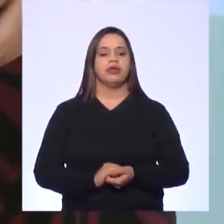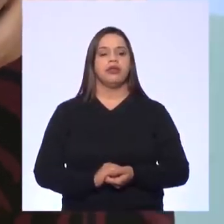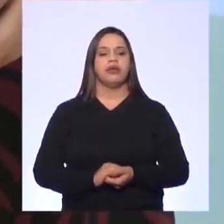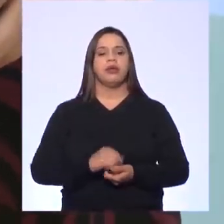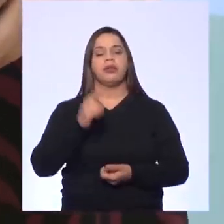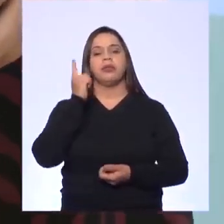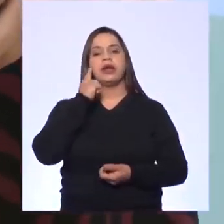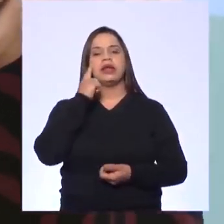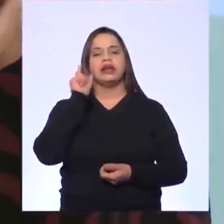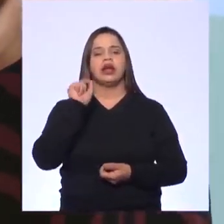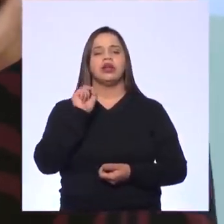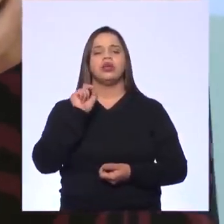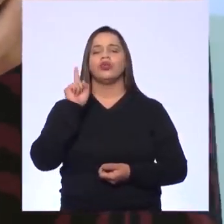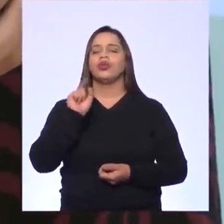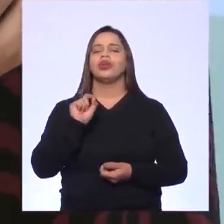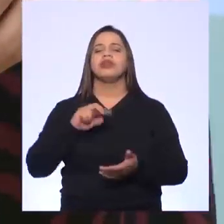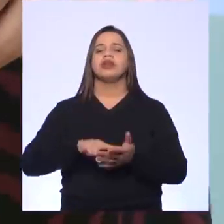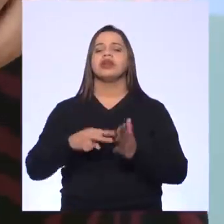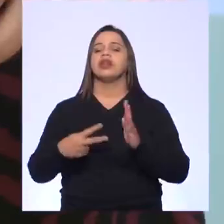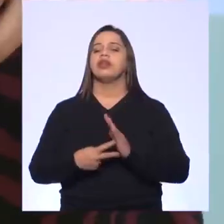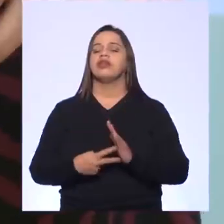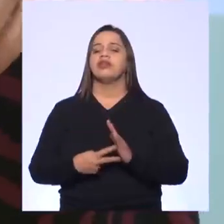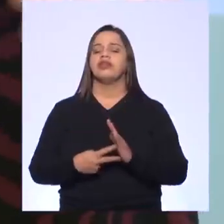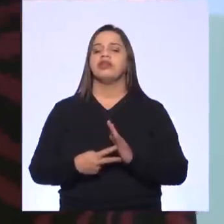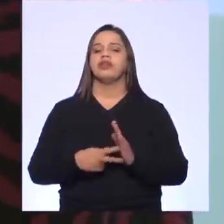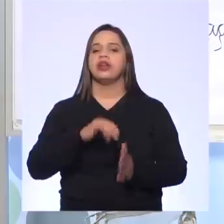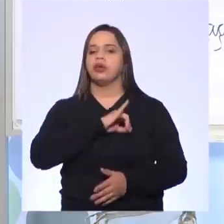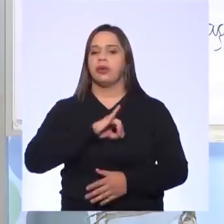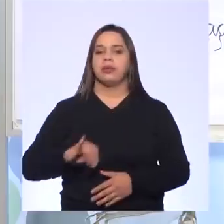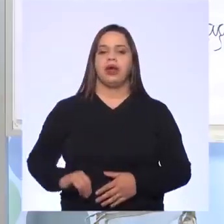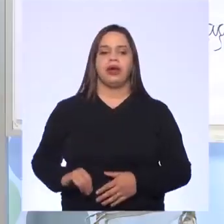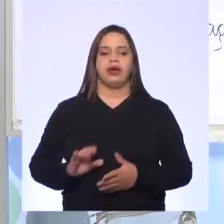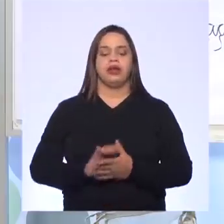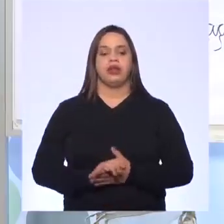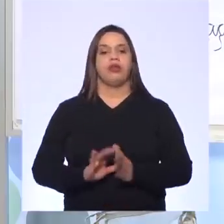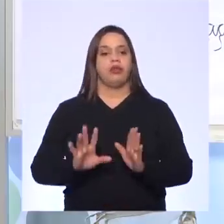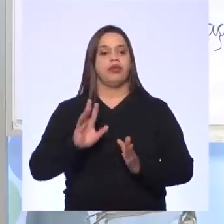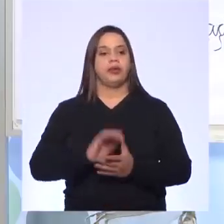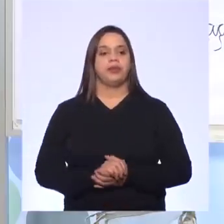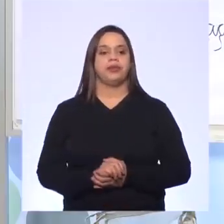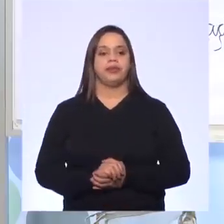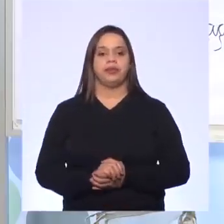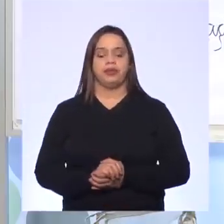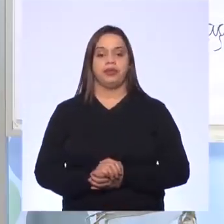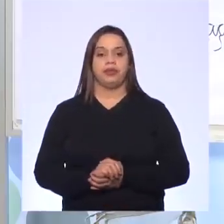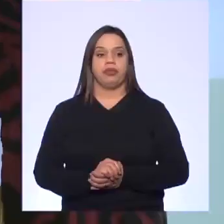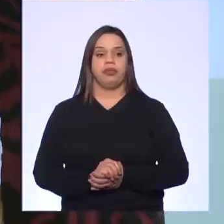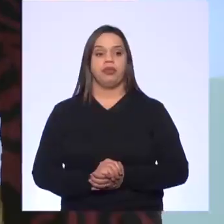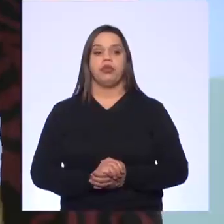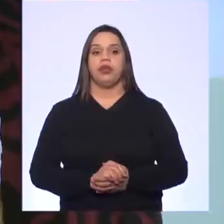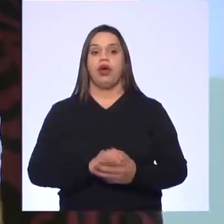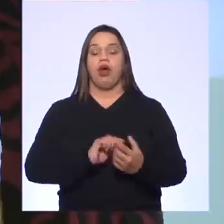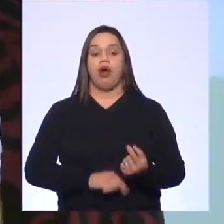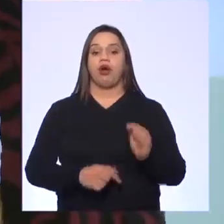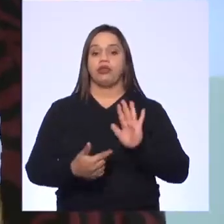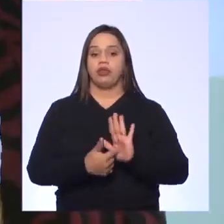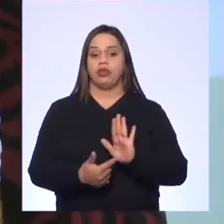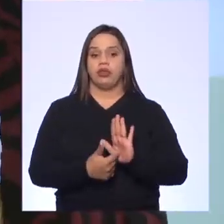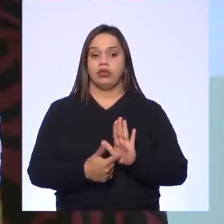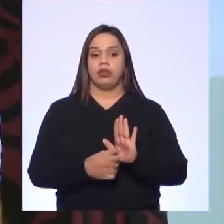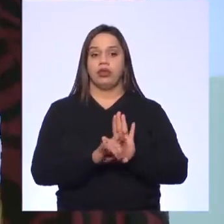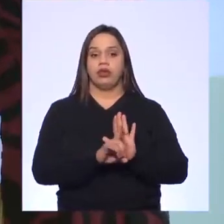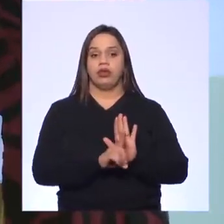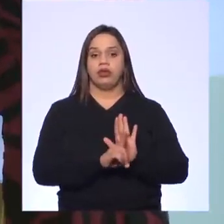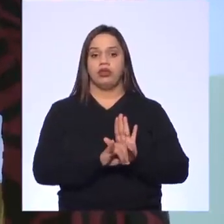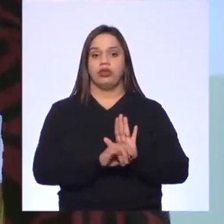o que é o império. Antes de explicar o império, então, vamos lá. Diarquia, é um